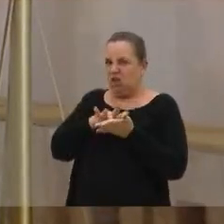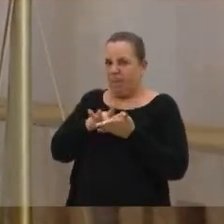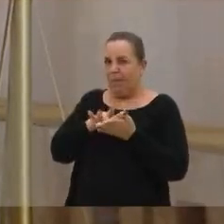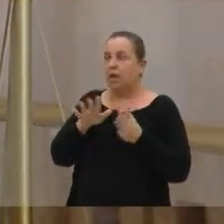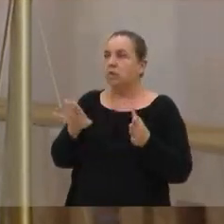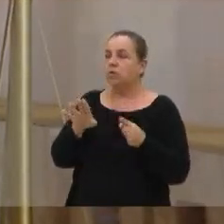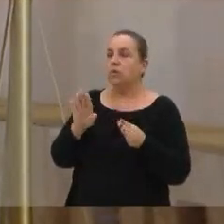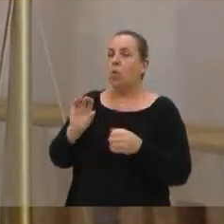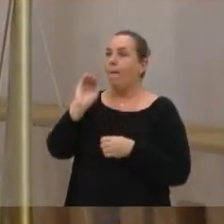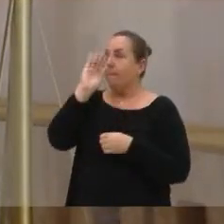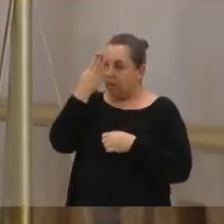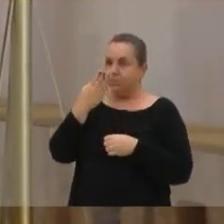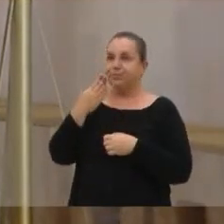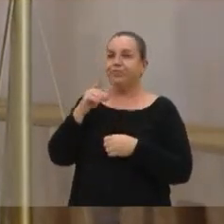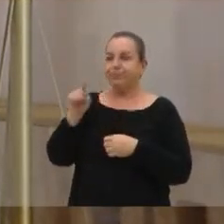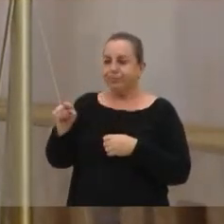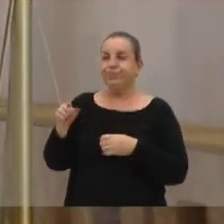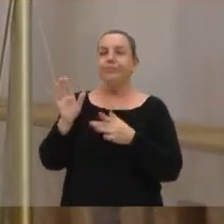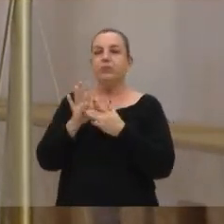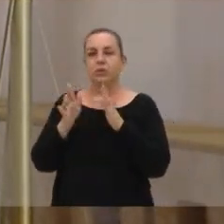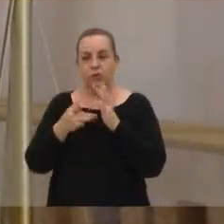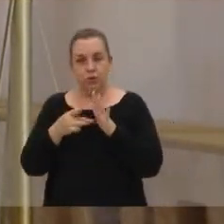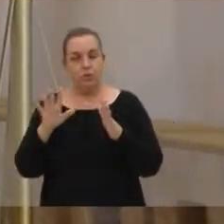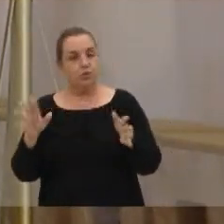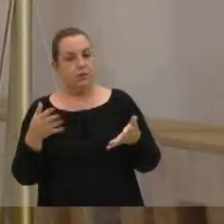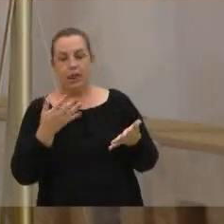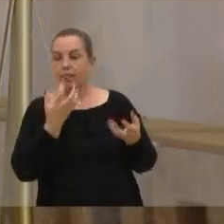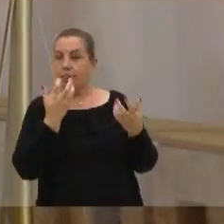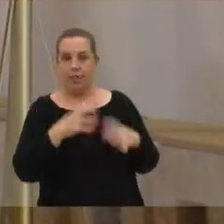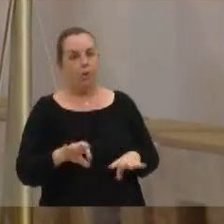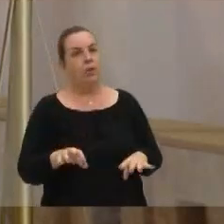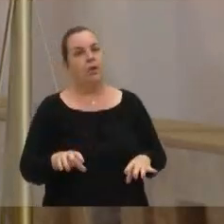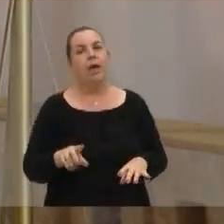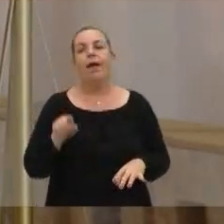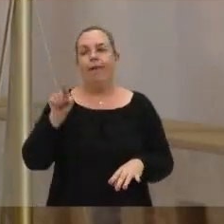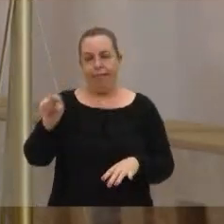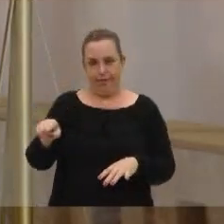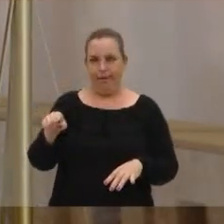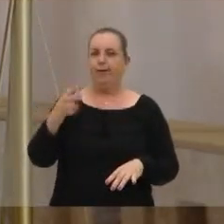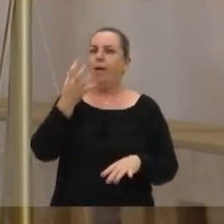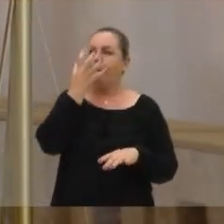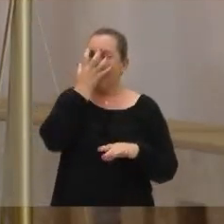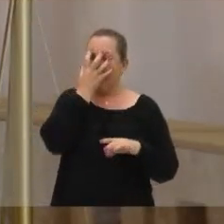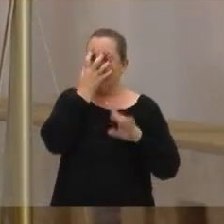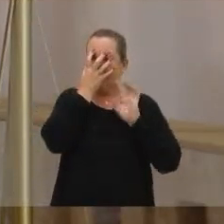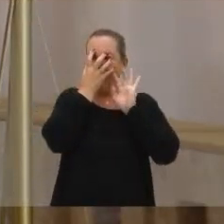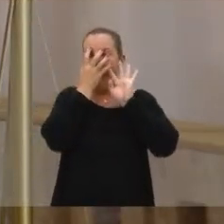com hipocrisia que Jesus denunciou tanto, nosso Senhor desmascara.